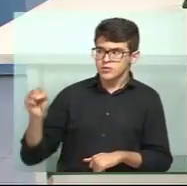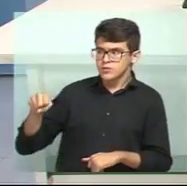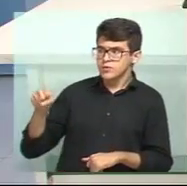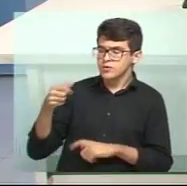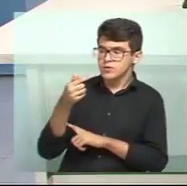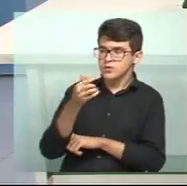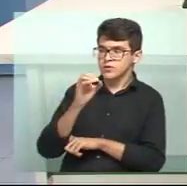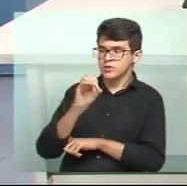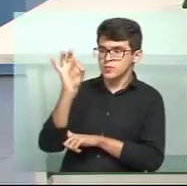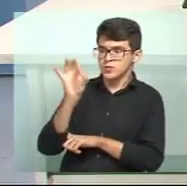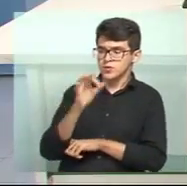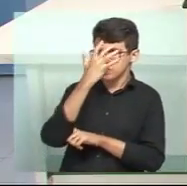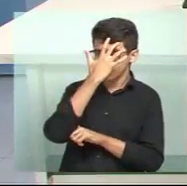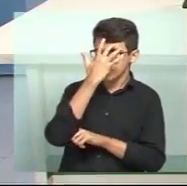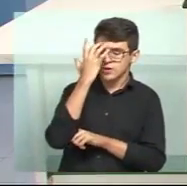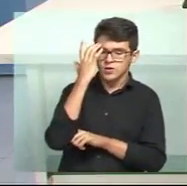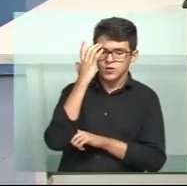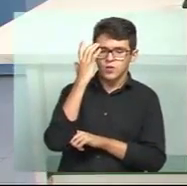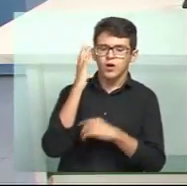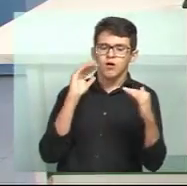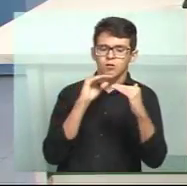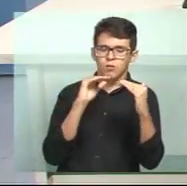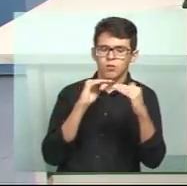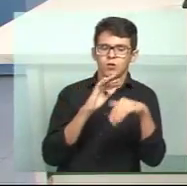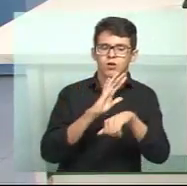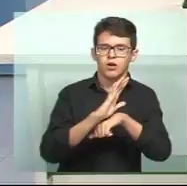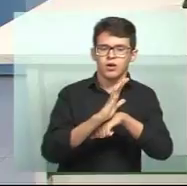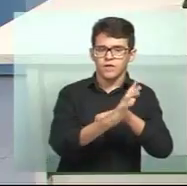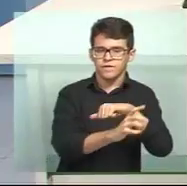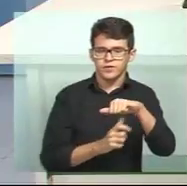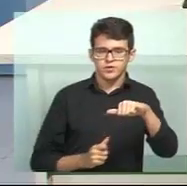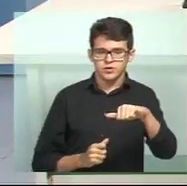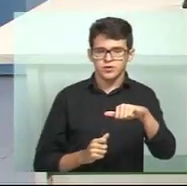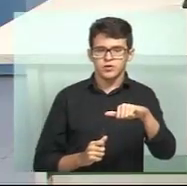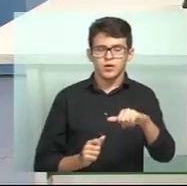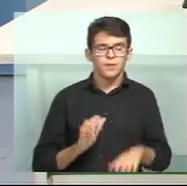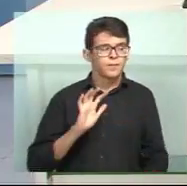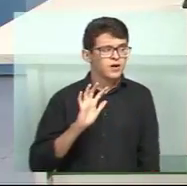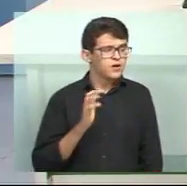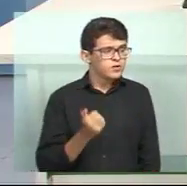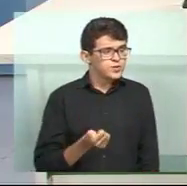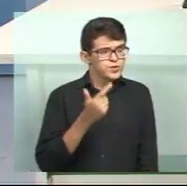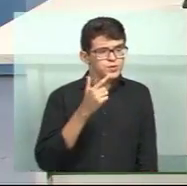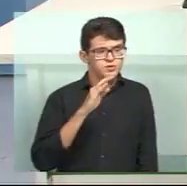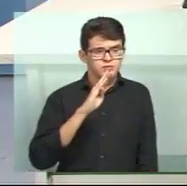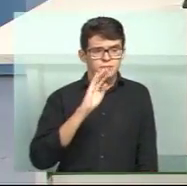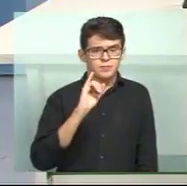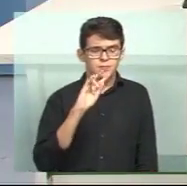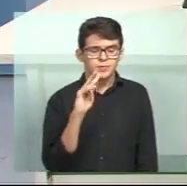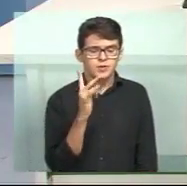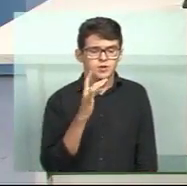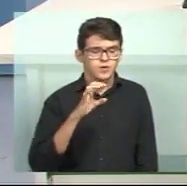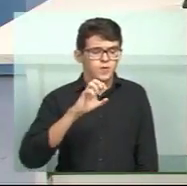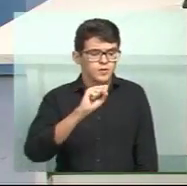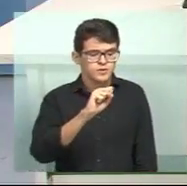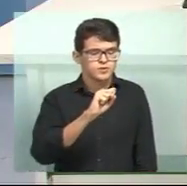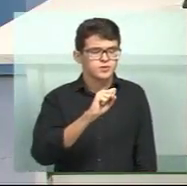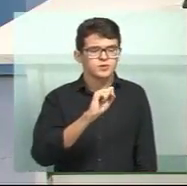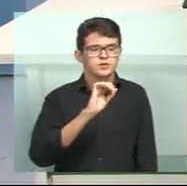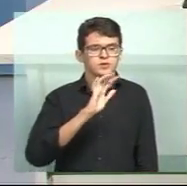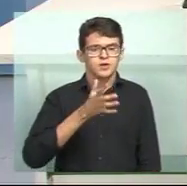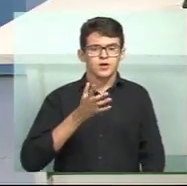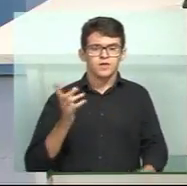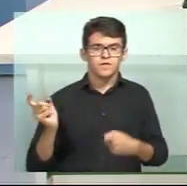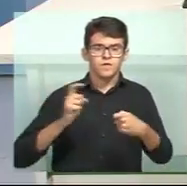favor, mais de 70%. Tem 12 bilhões devolvido, na história toda desse país tinha sido devolvido 200 milhões